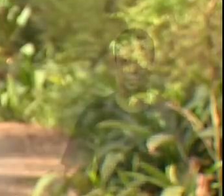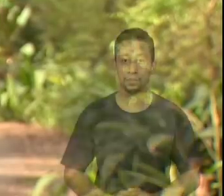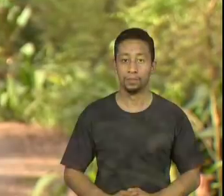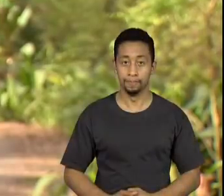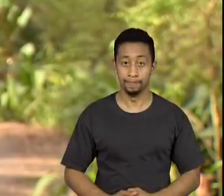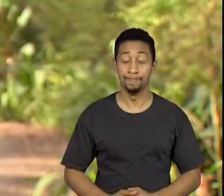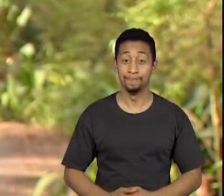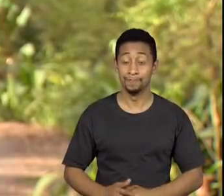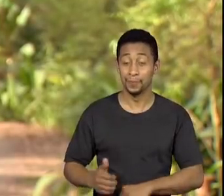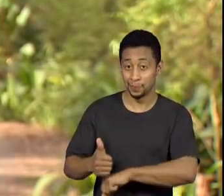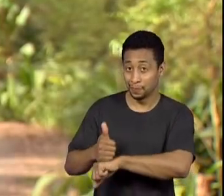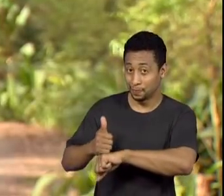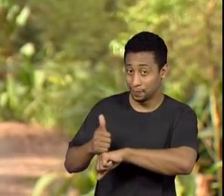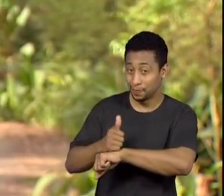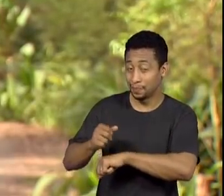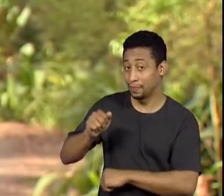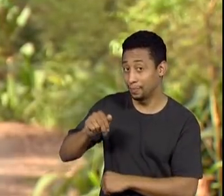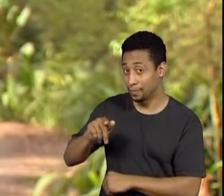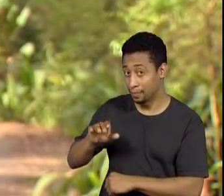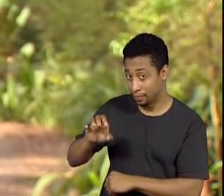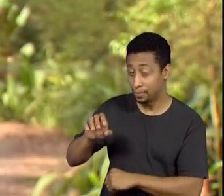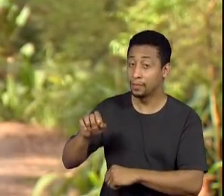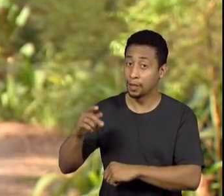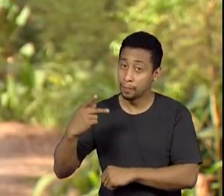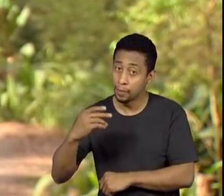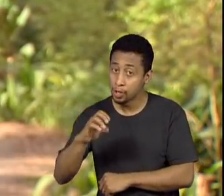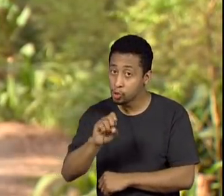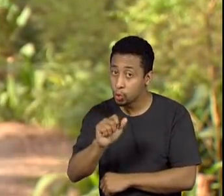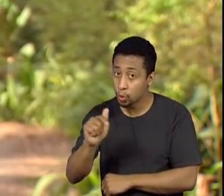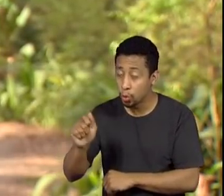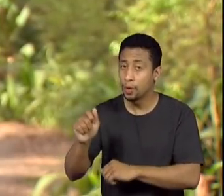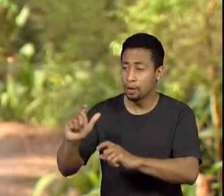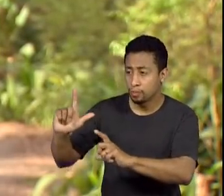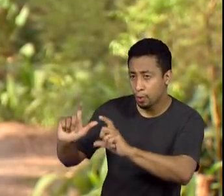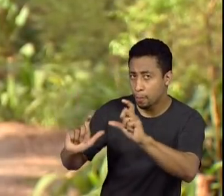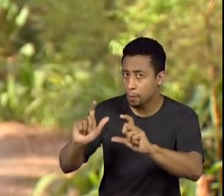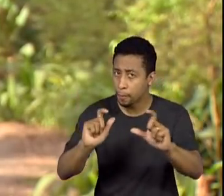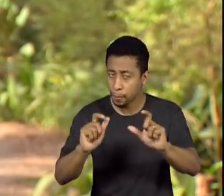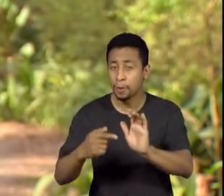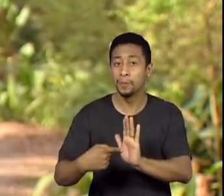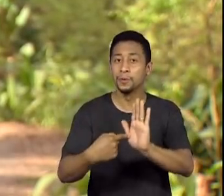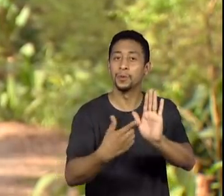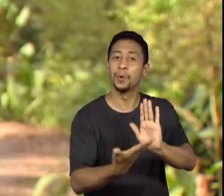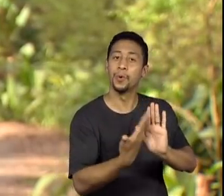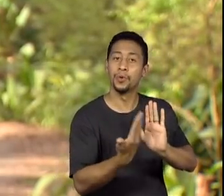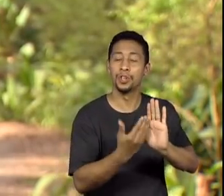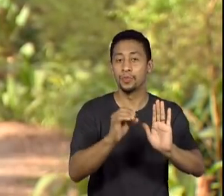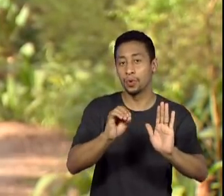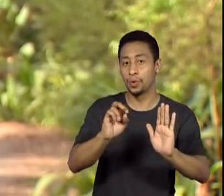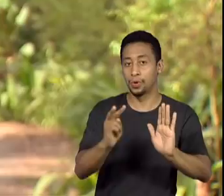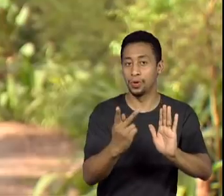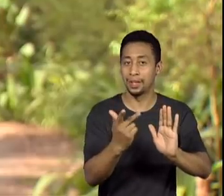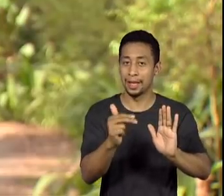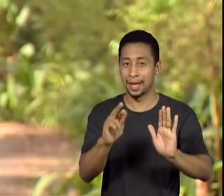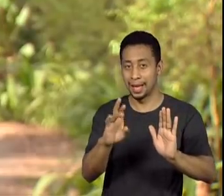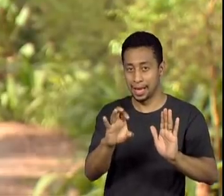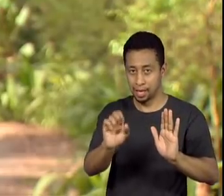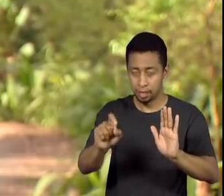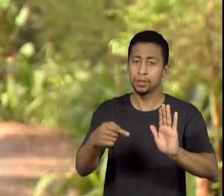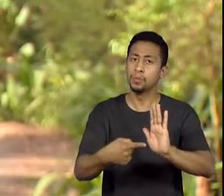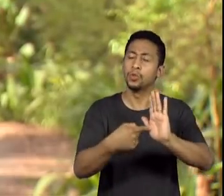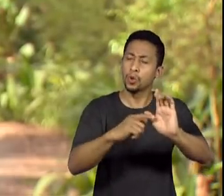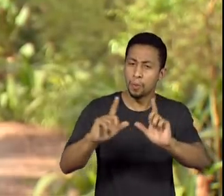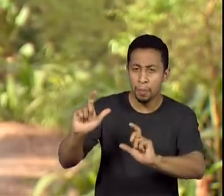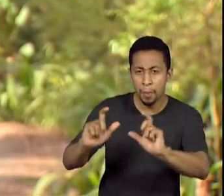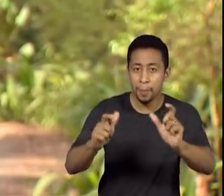O fotojornalista André Pessoa lançou recentemente o livro Olhais, com imagens e histórias de um dos